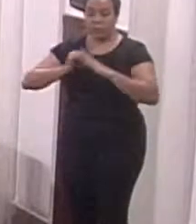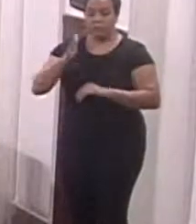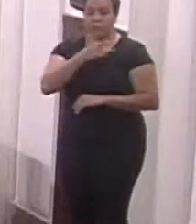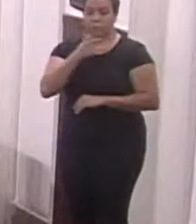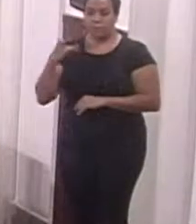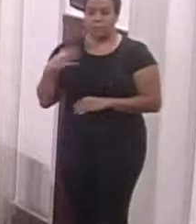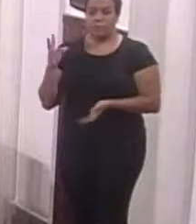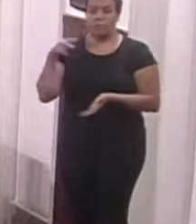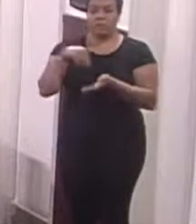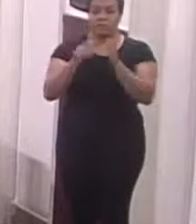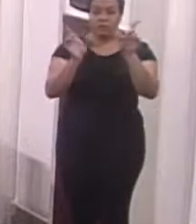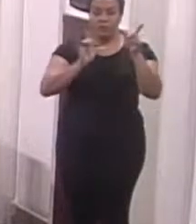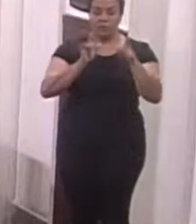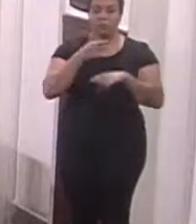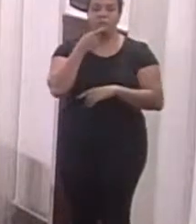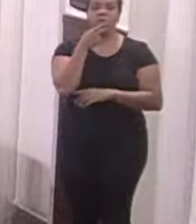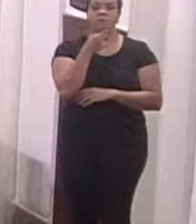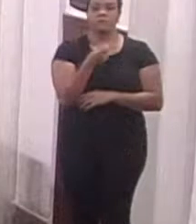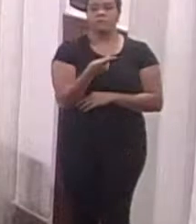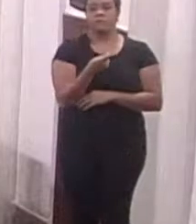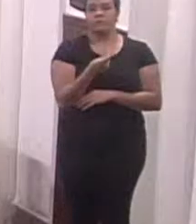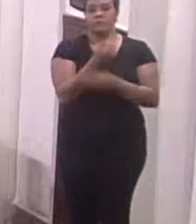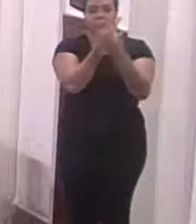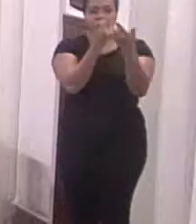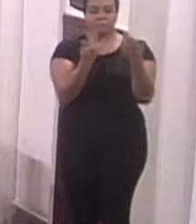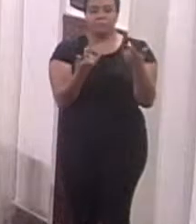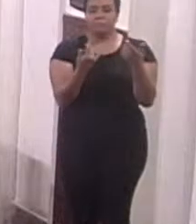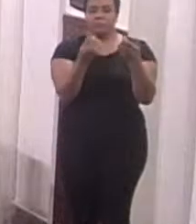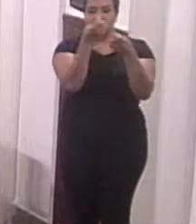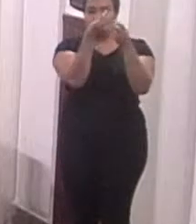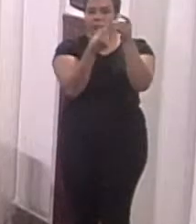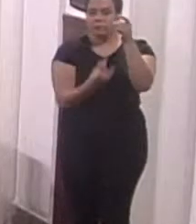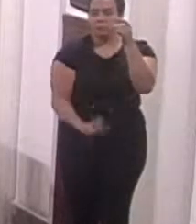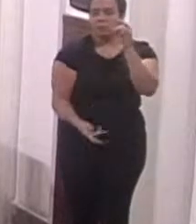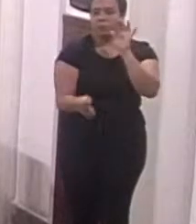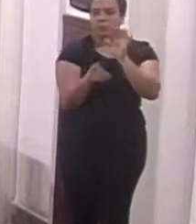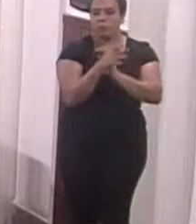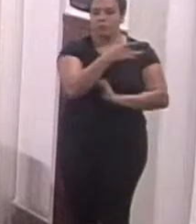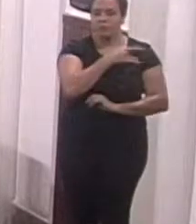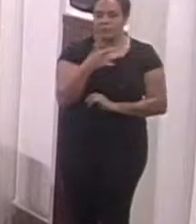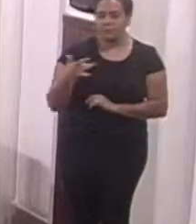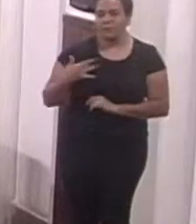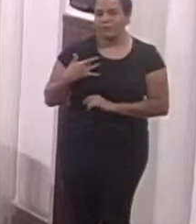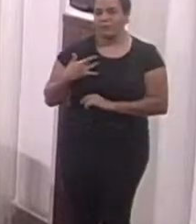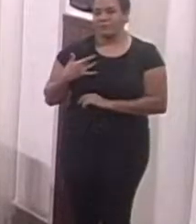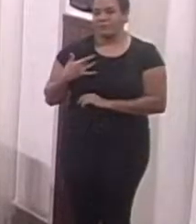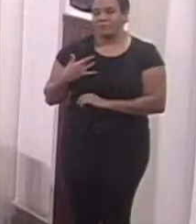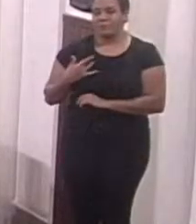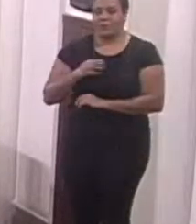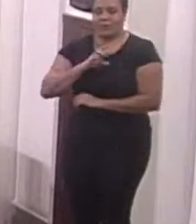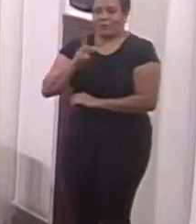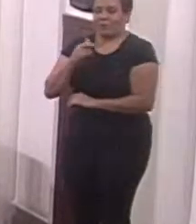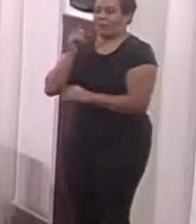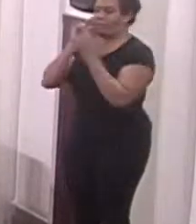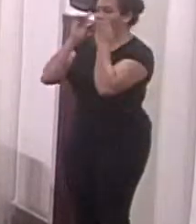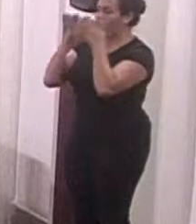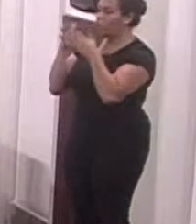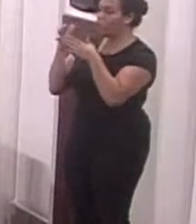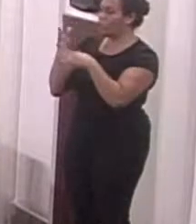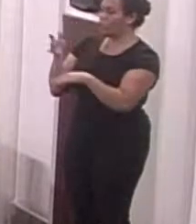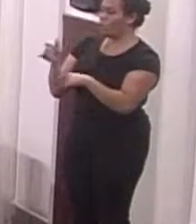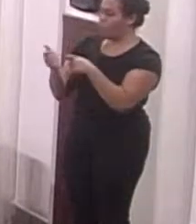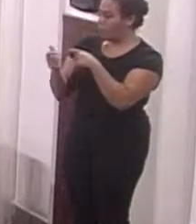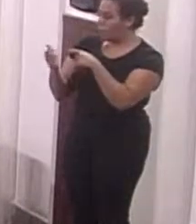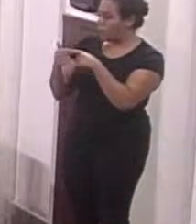a respeito da saúde. E essa legitimidade que é dada ao médico, não só pelo que é científico, mas também pelo